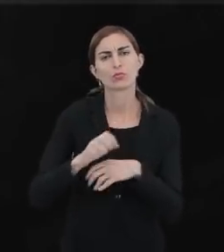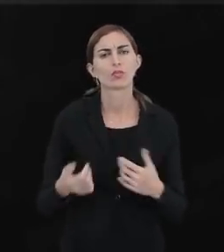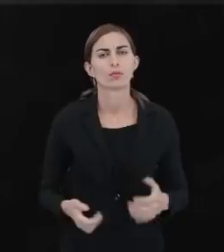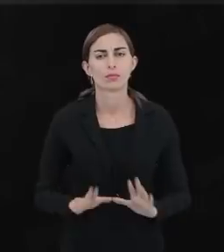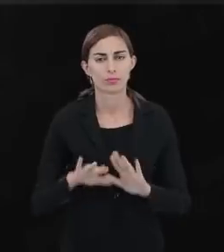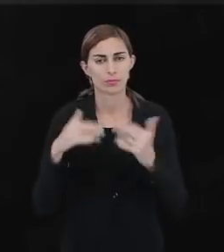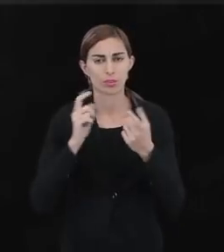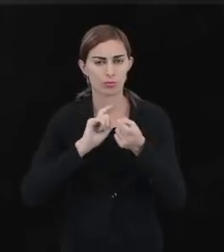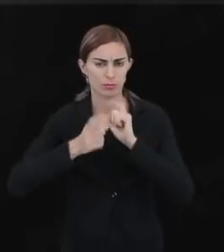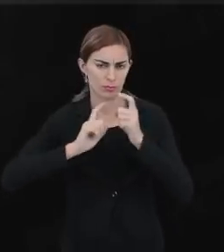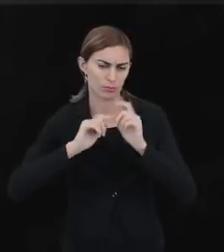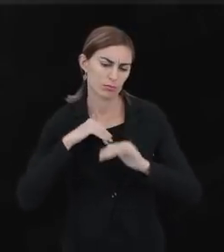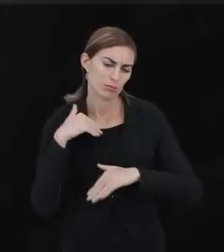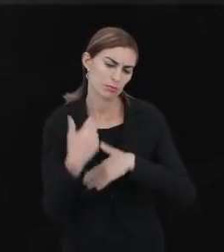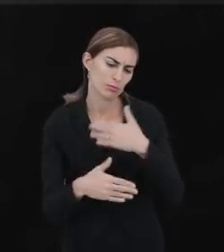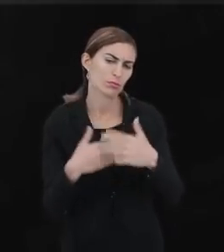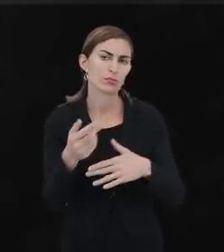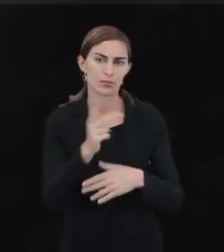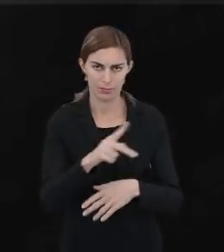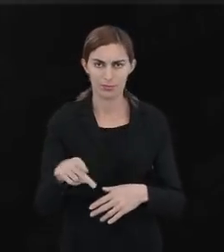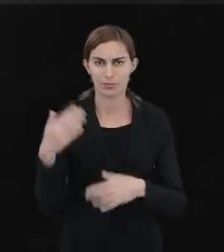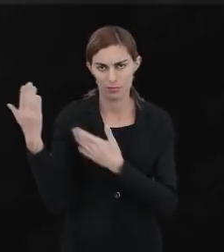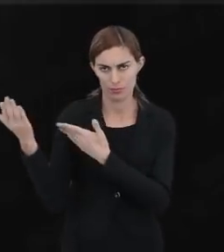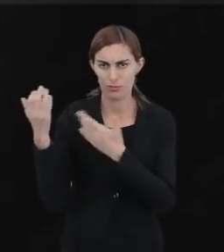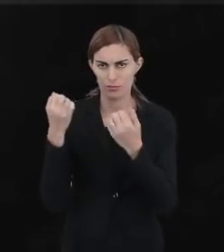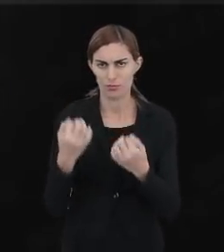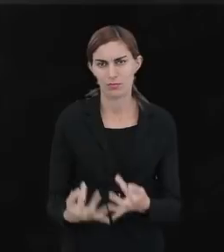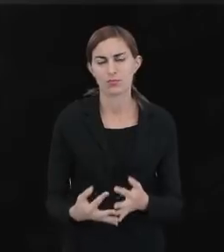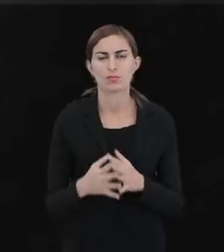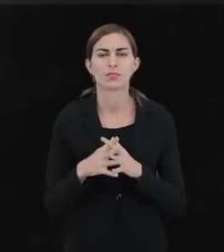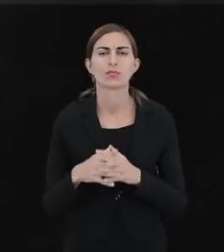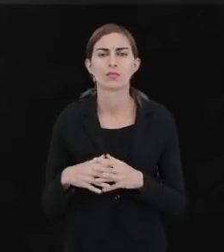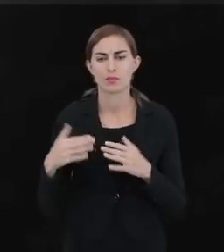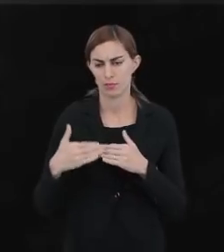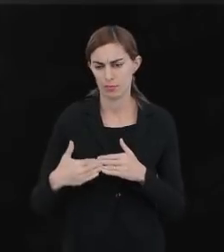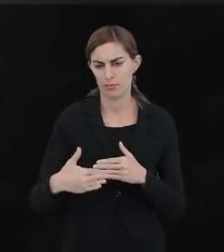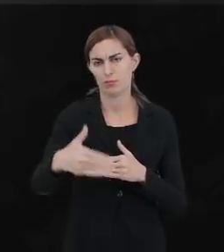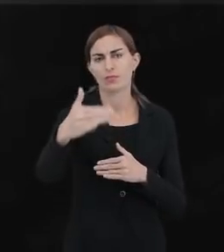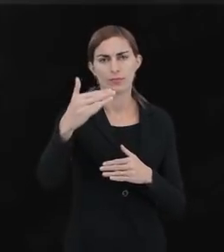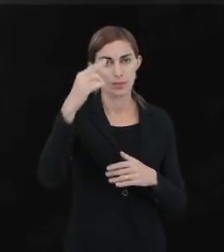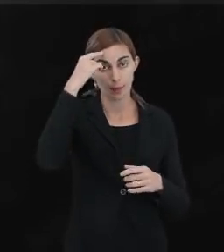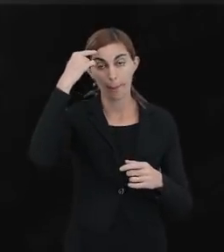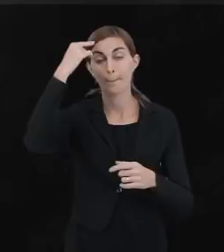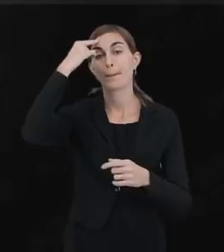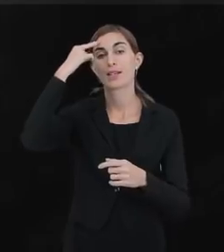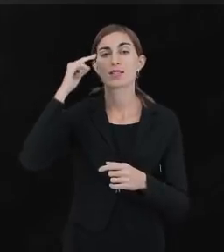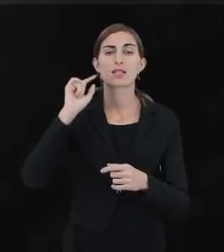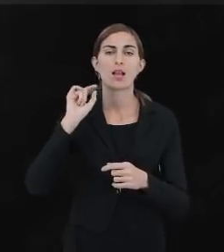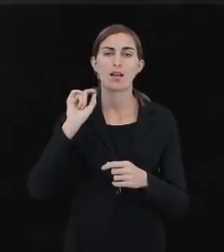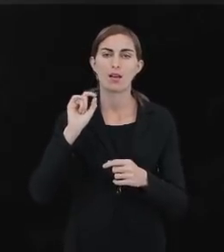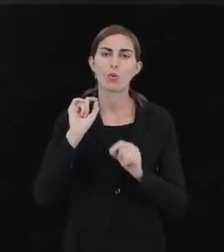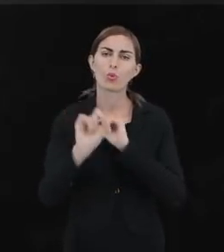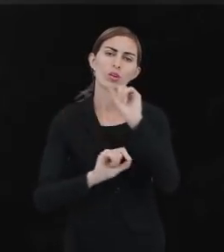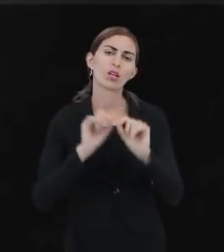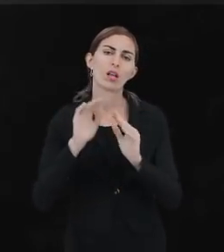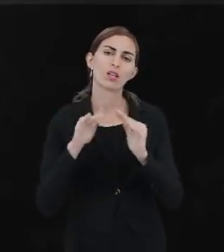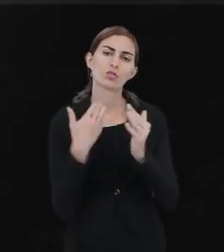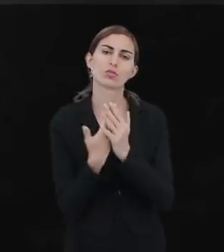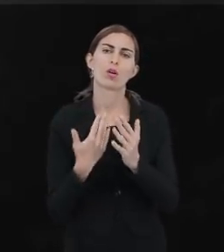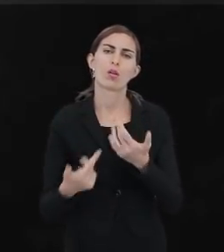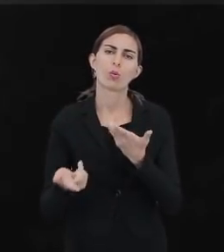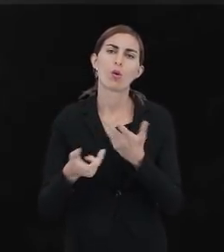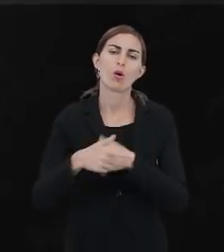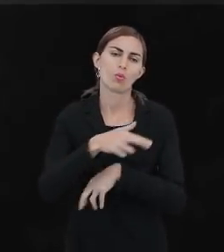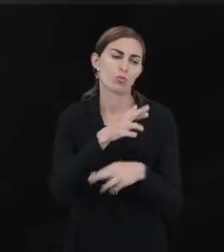então discutir esse processo que a professora heloísa colocou muito bem a partir de um repensar sobre o que é escolhe qual a função